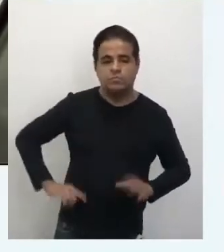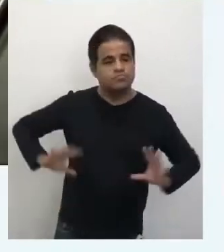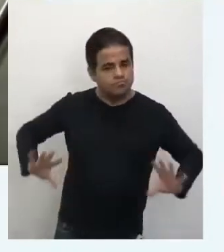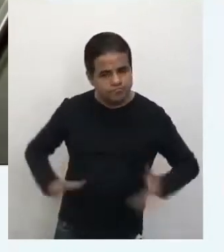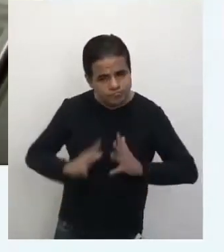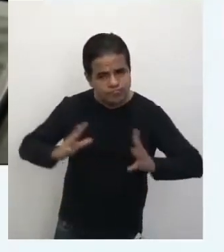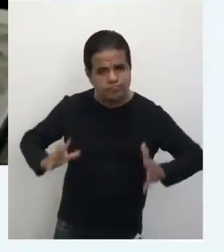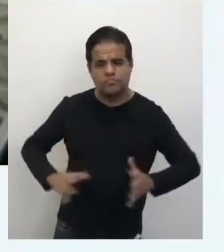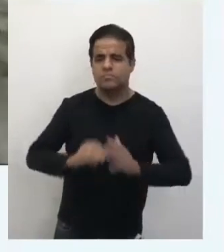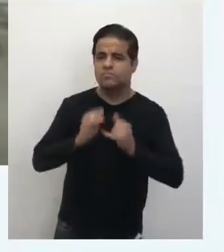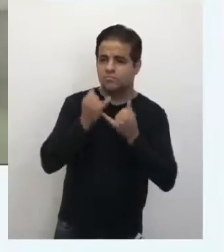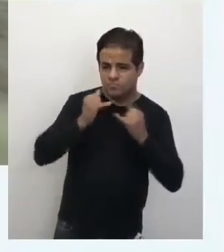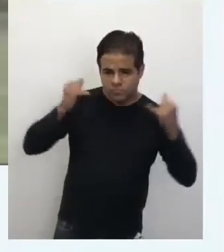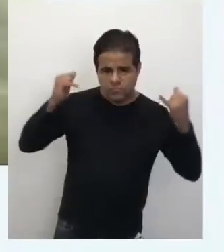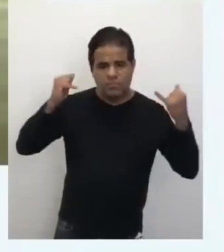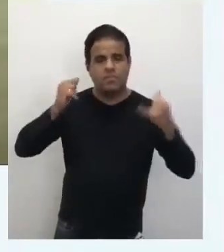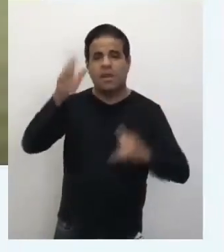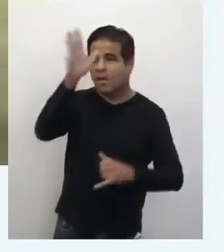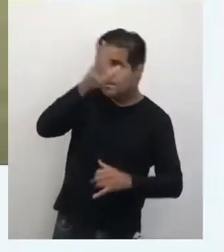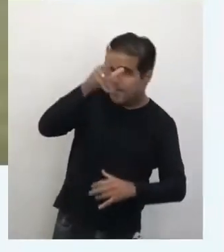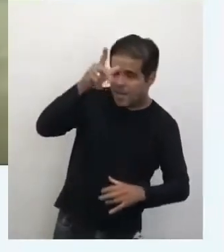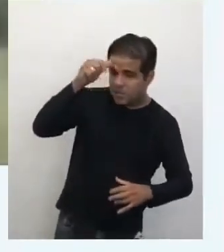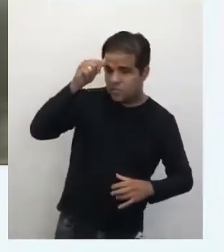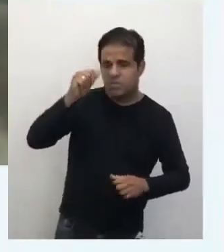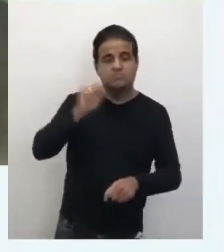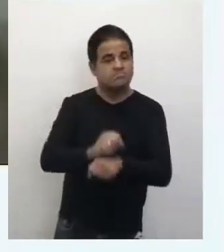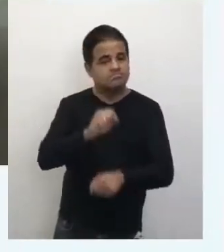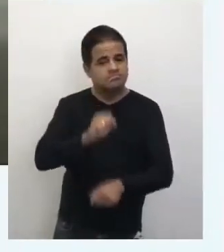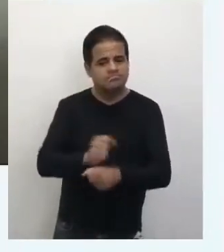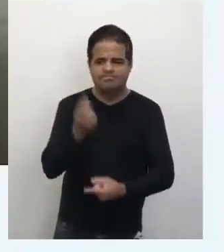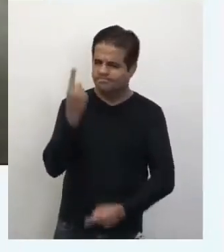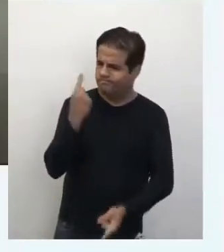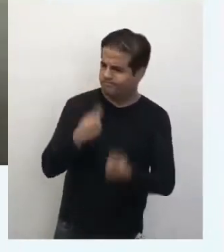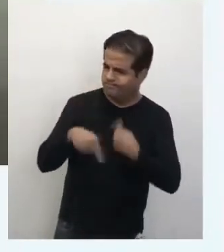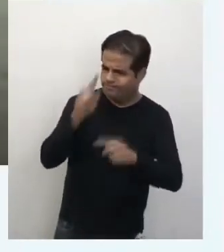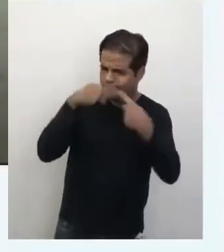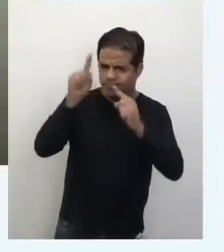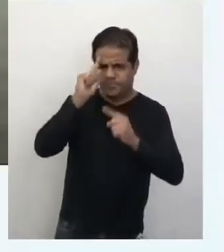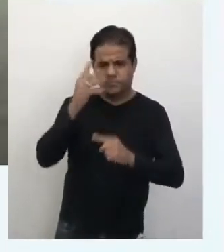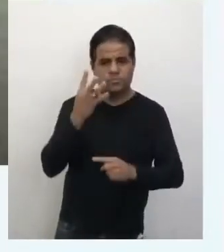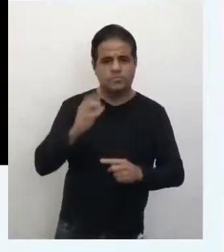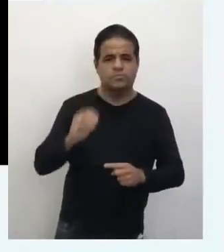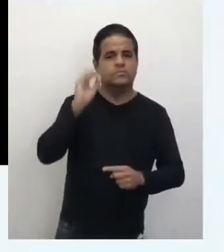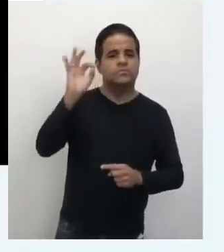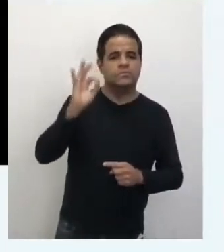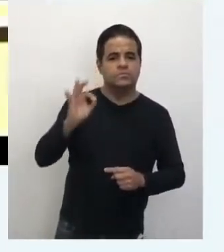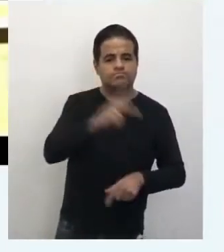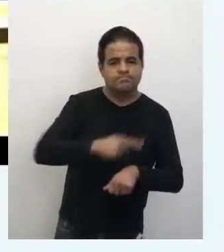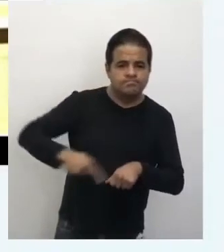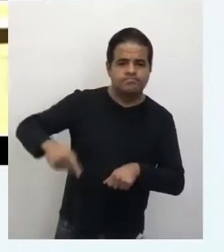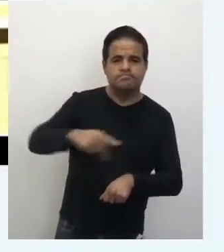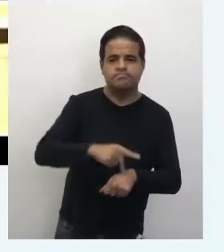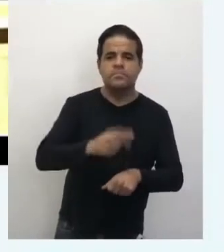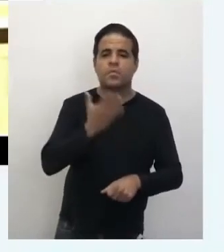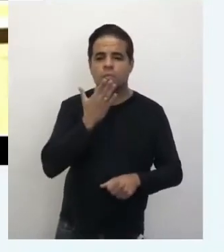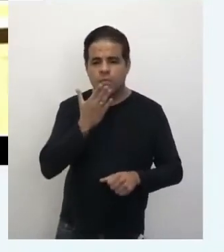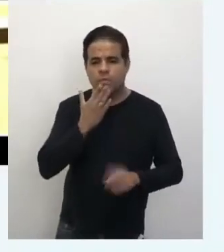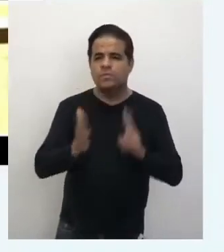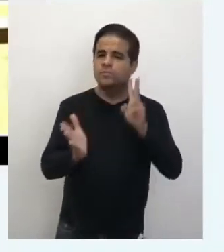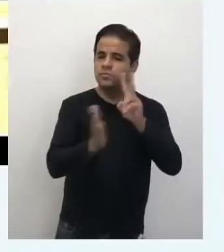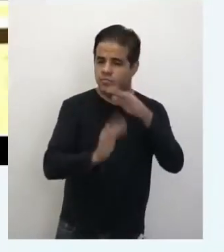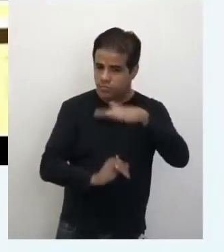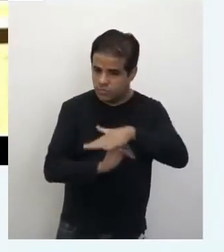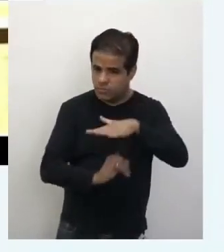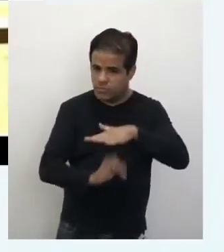sobre o potencial hidrelétrico da Amazônia. Estima-se que ele supere 40% do total do país. Índios, instituições